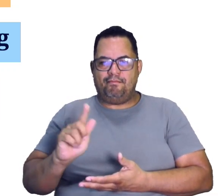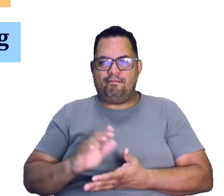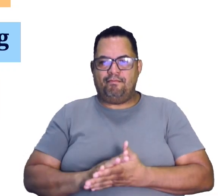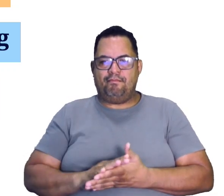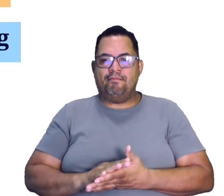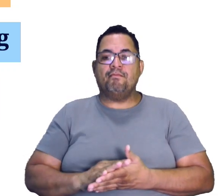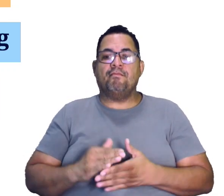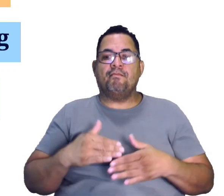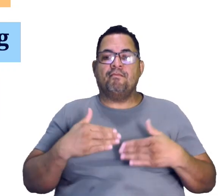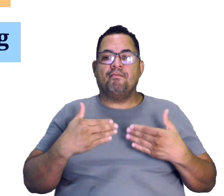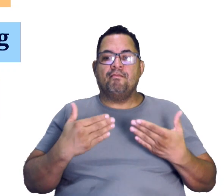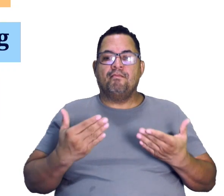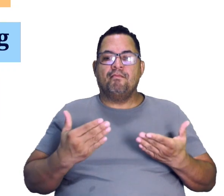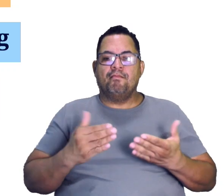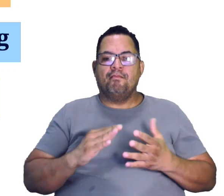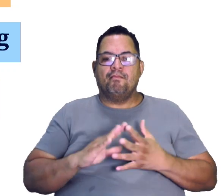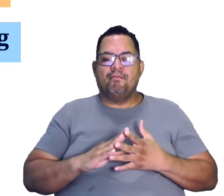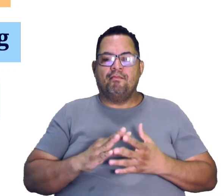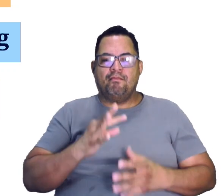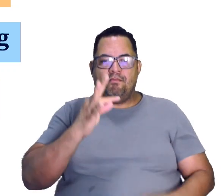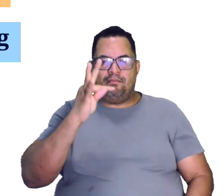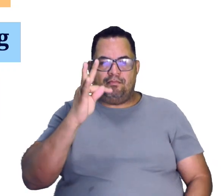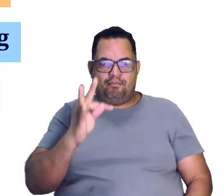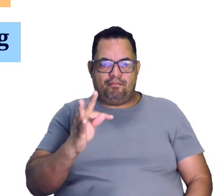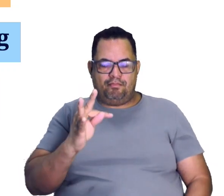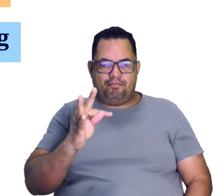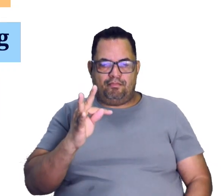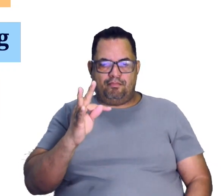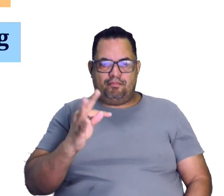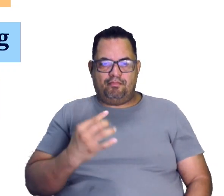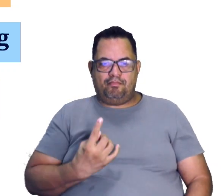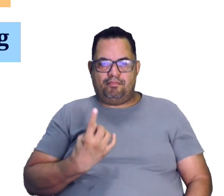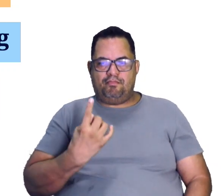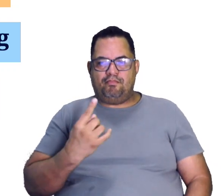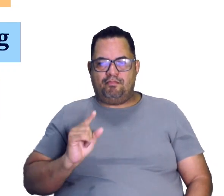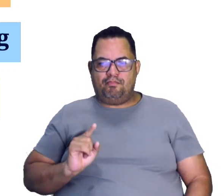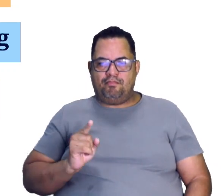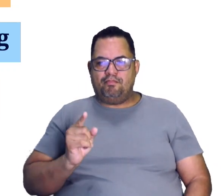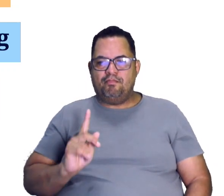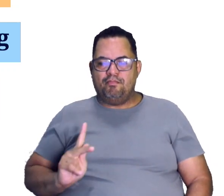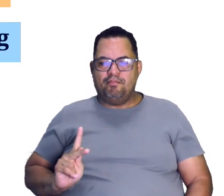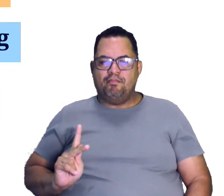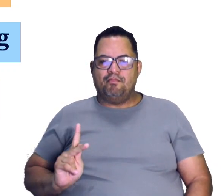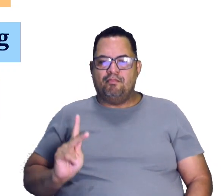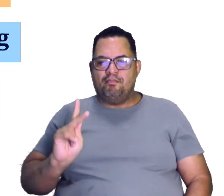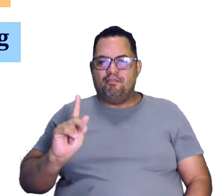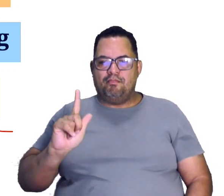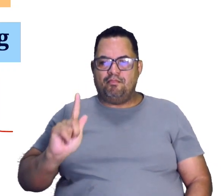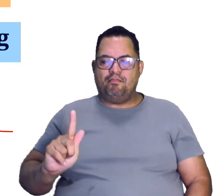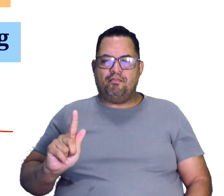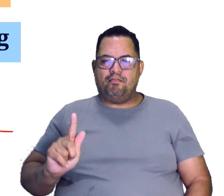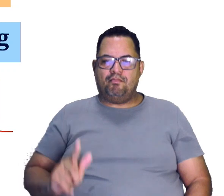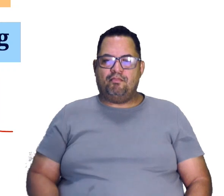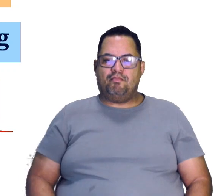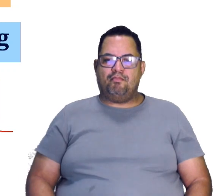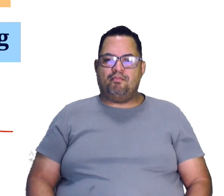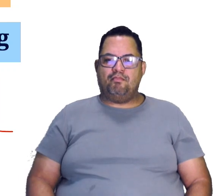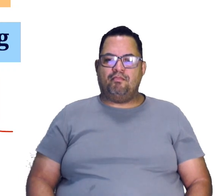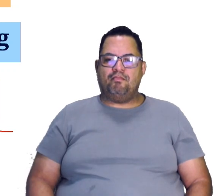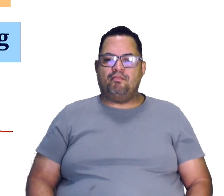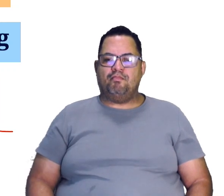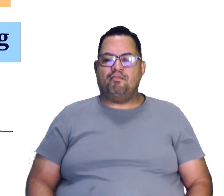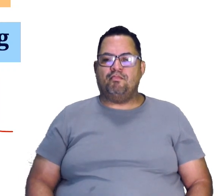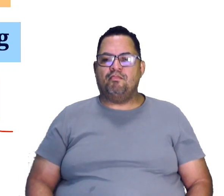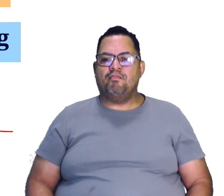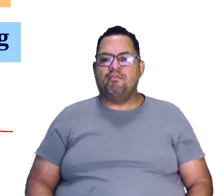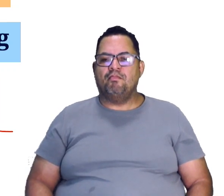Moral da história. 1 tonelada corresponde a 1.000 quilos. Que corresponde o quê? 1 milhão de gramas, que é 10 elevado